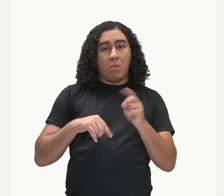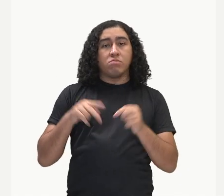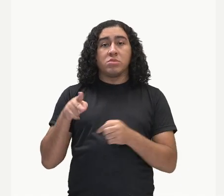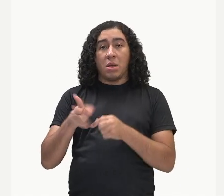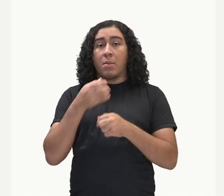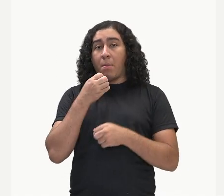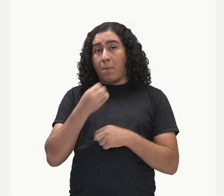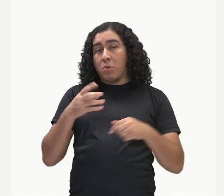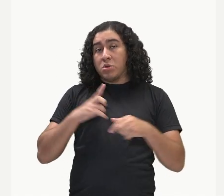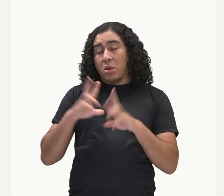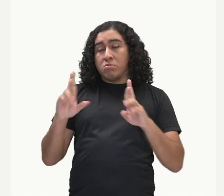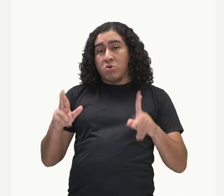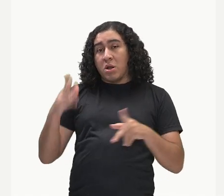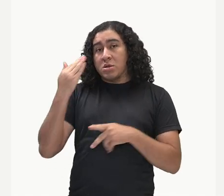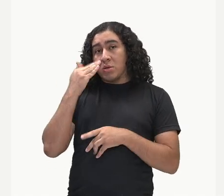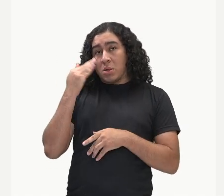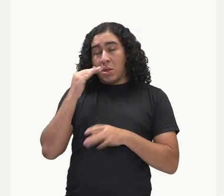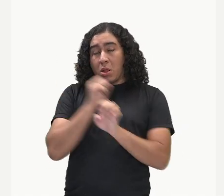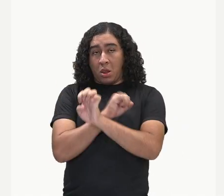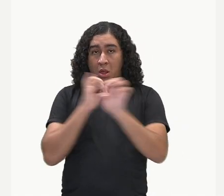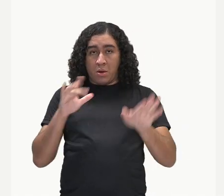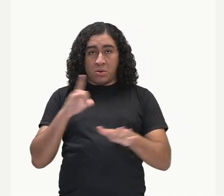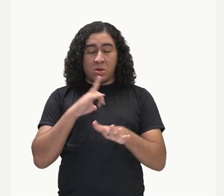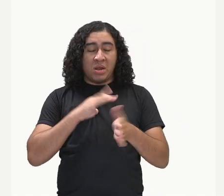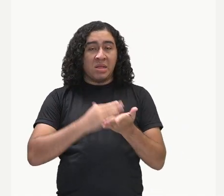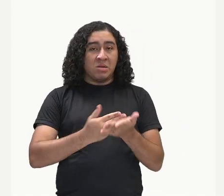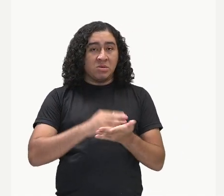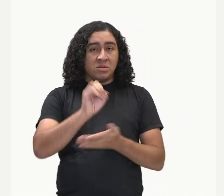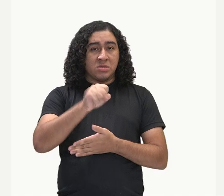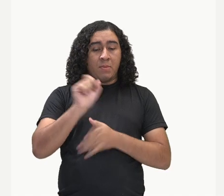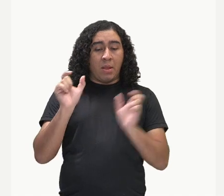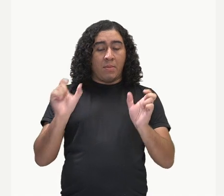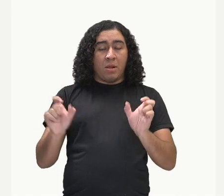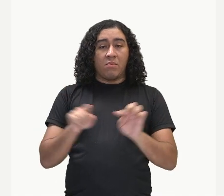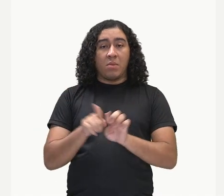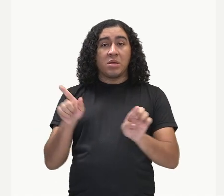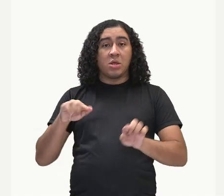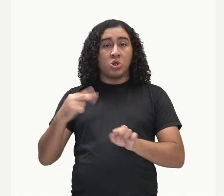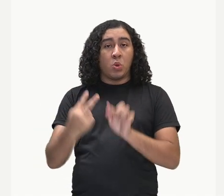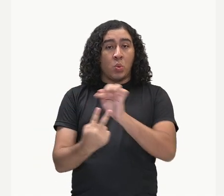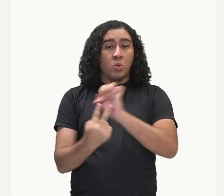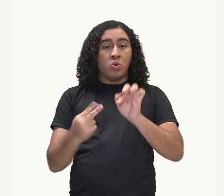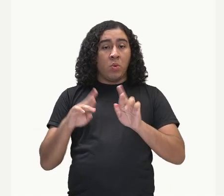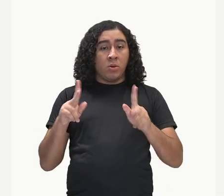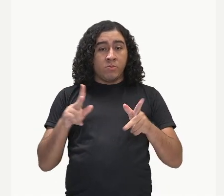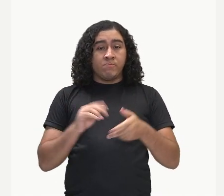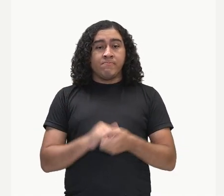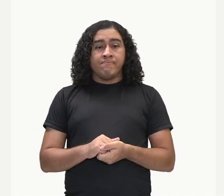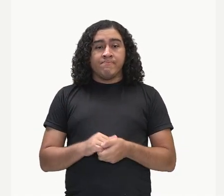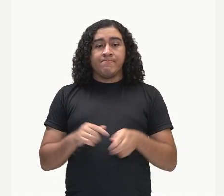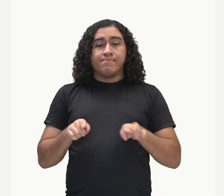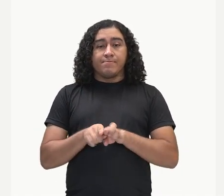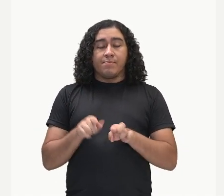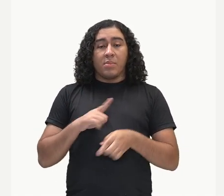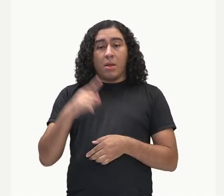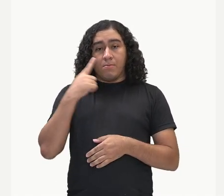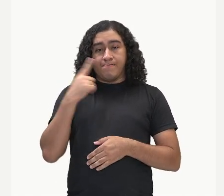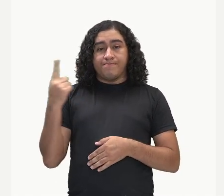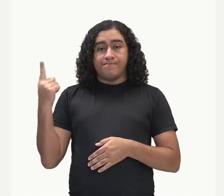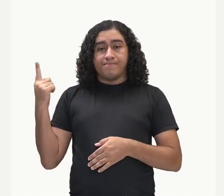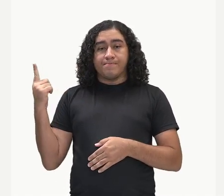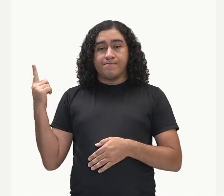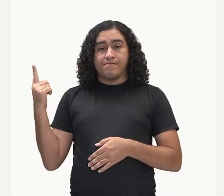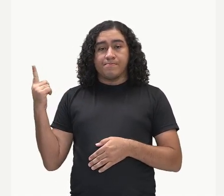fazer essa diferenciação. Ele tem a tradução ele ou ela, só que para coisas e objetos. E ele tem essas traduções. Lhe, o, a, isso,